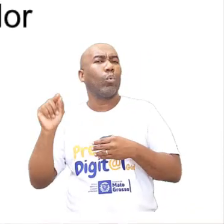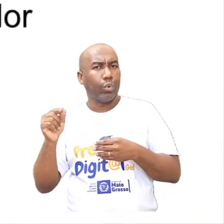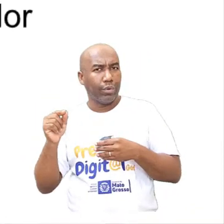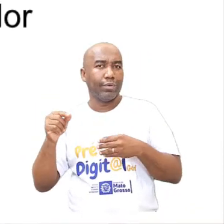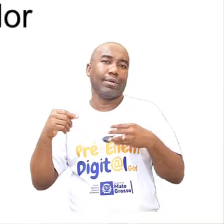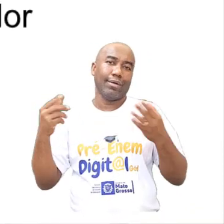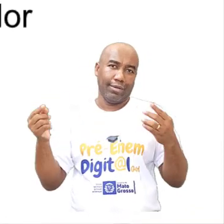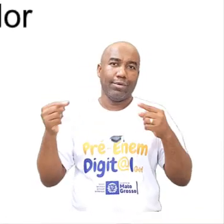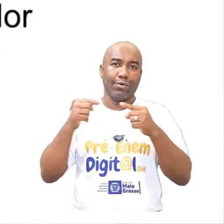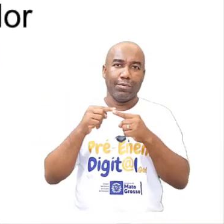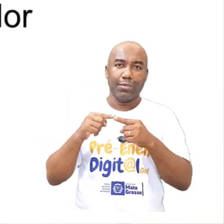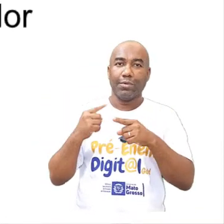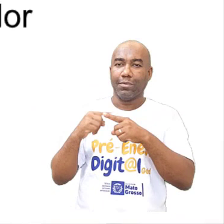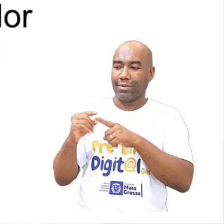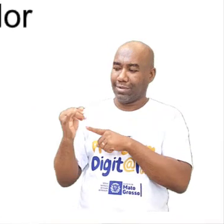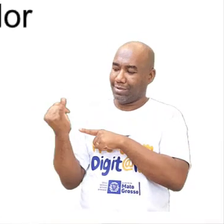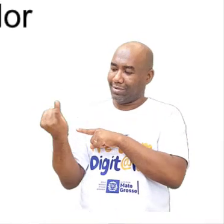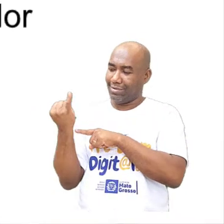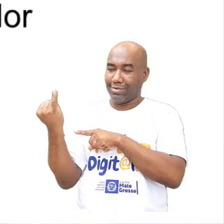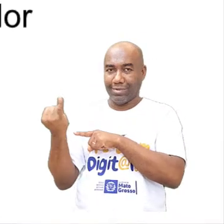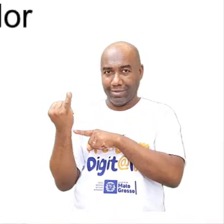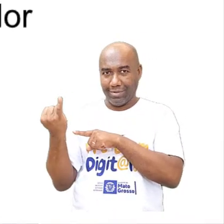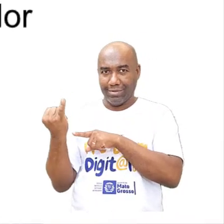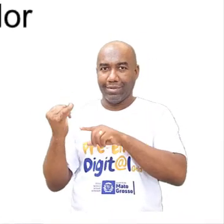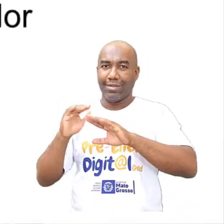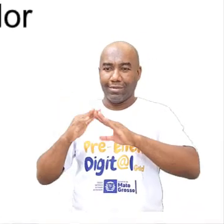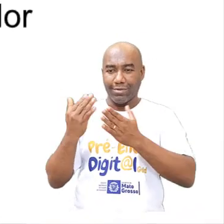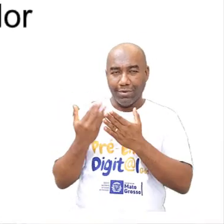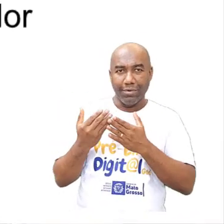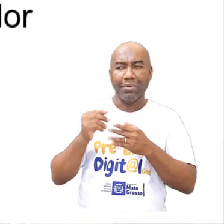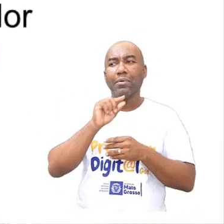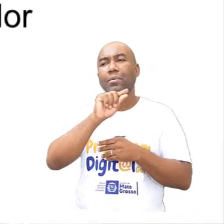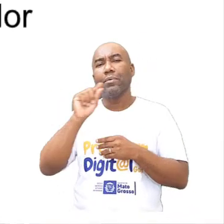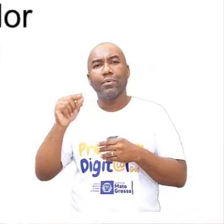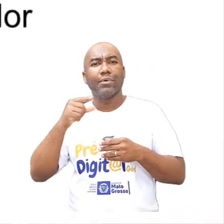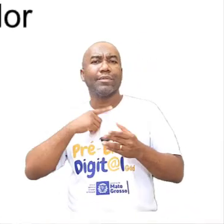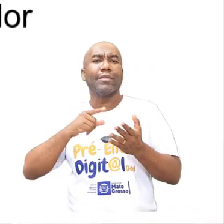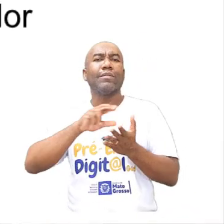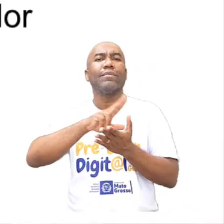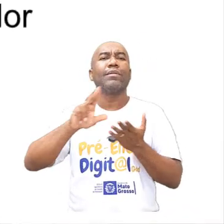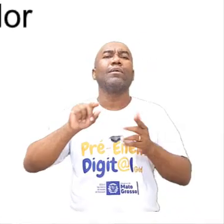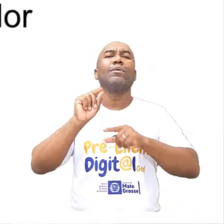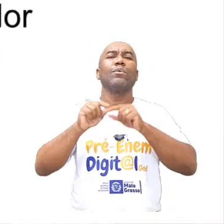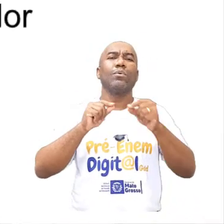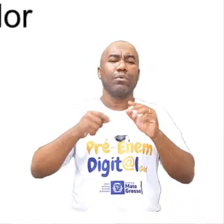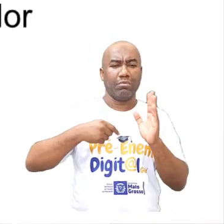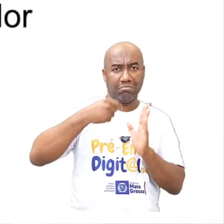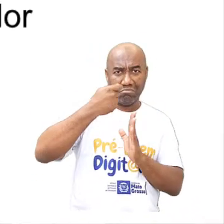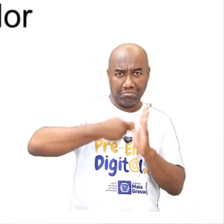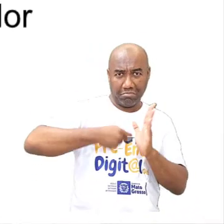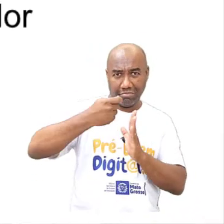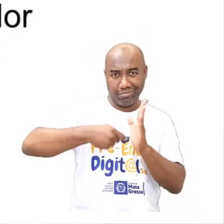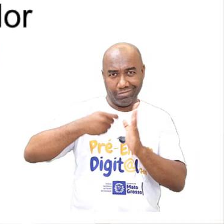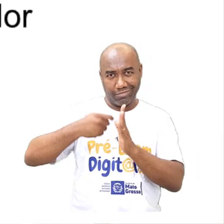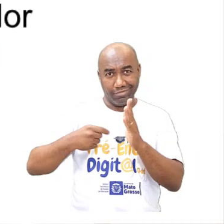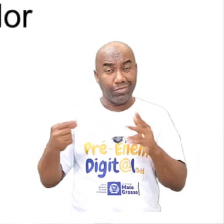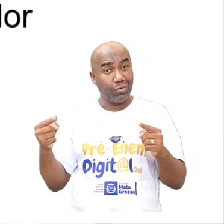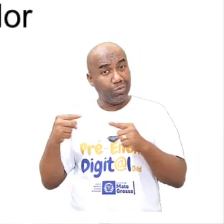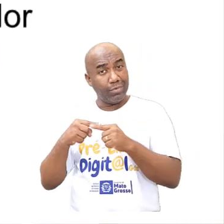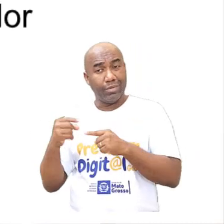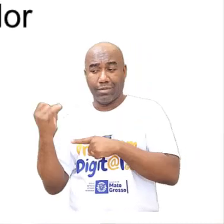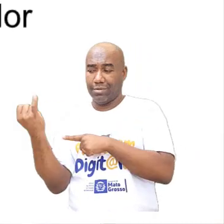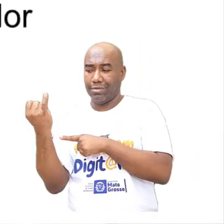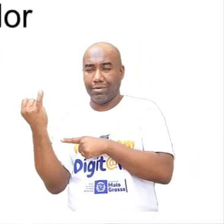A fim de que a comunidade escolar. Então, qual foi o fim daquela proposta?